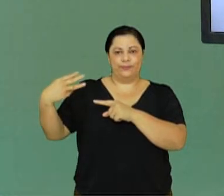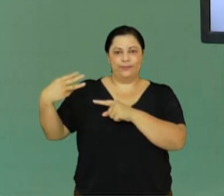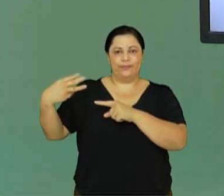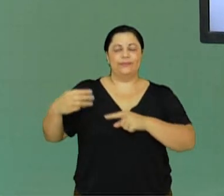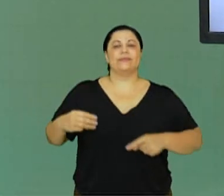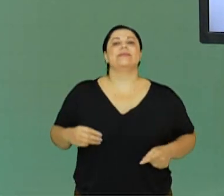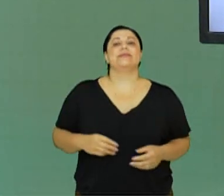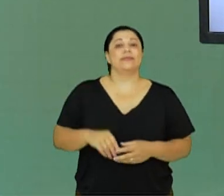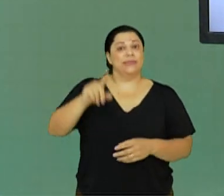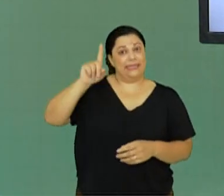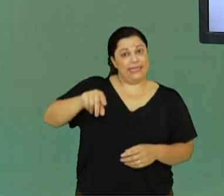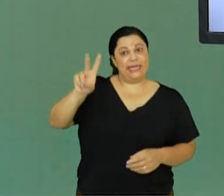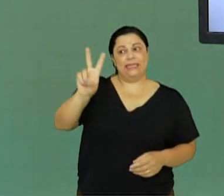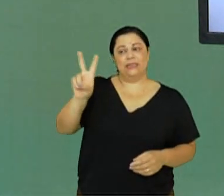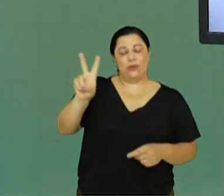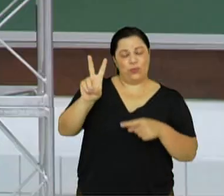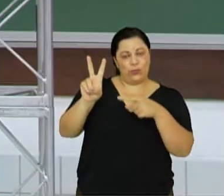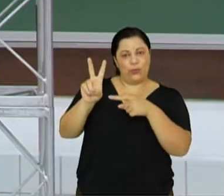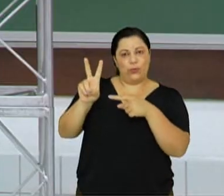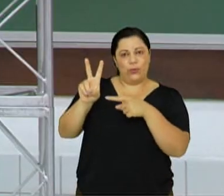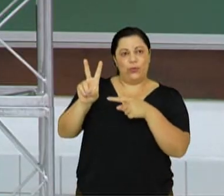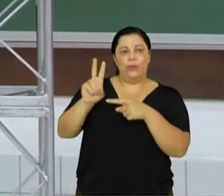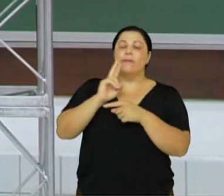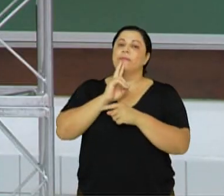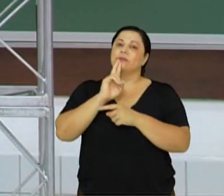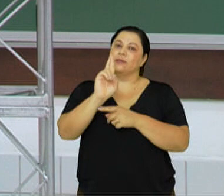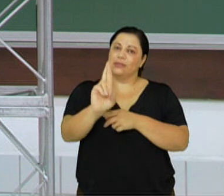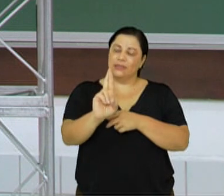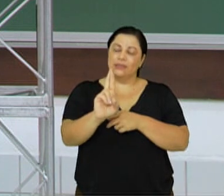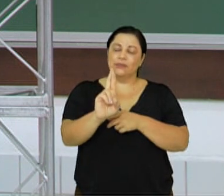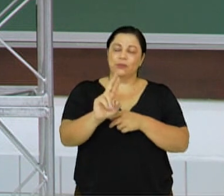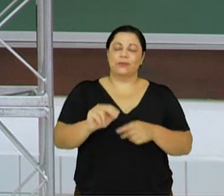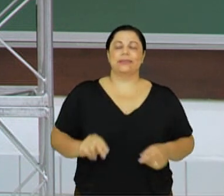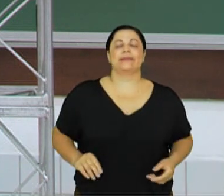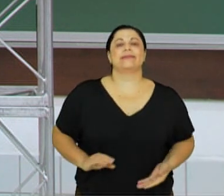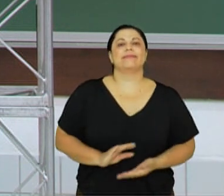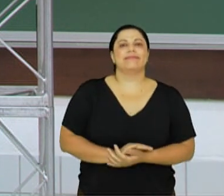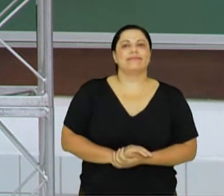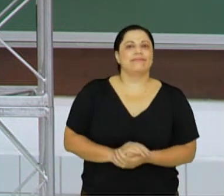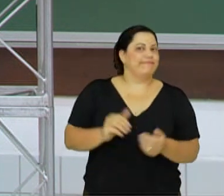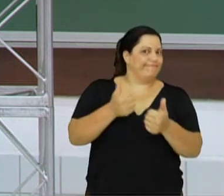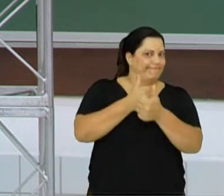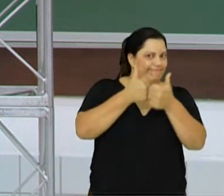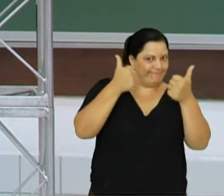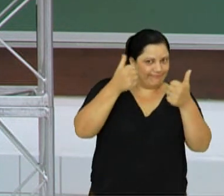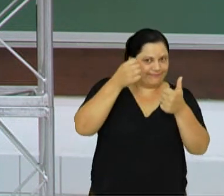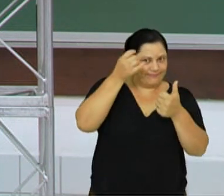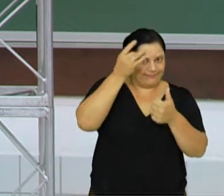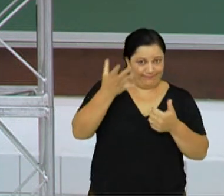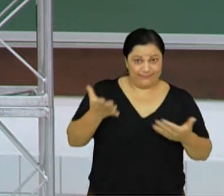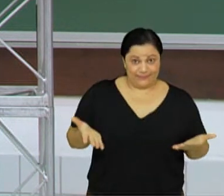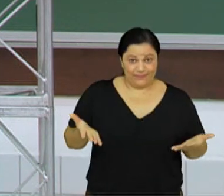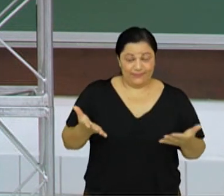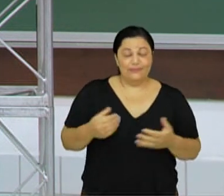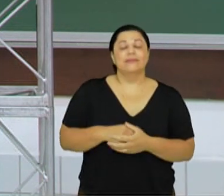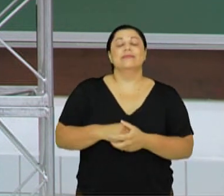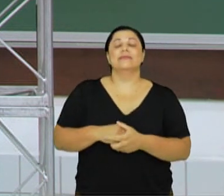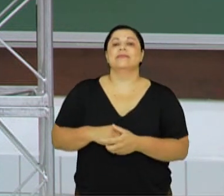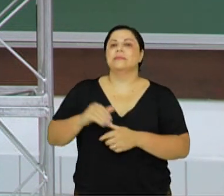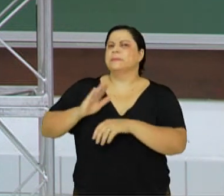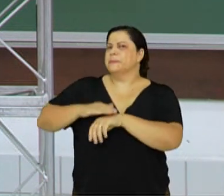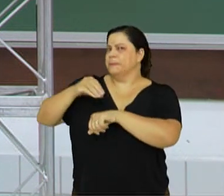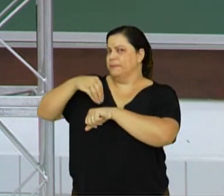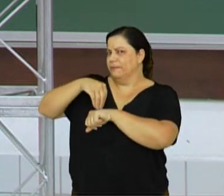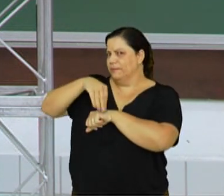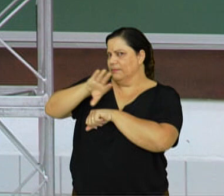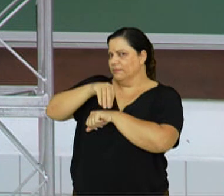o volume do prisma que nós estávamos procurando. Tranquilo, gente? Bem, quero dar mais uma dica aqui que